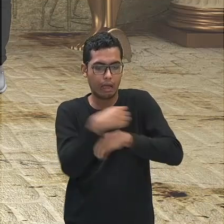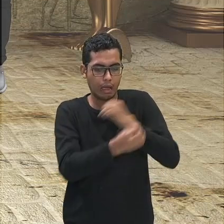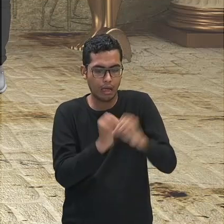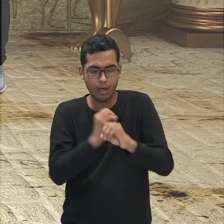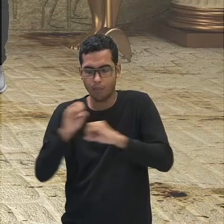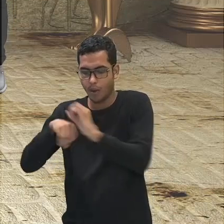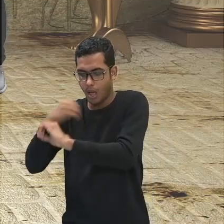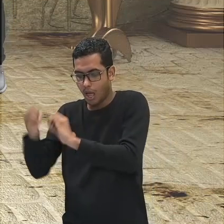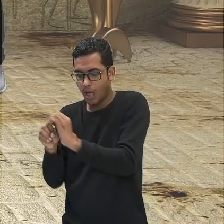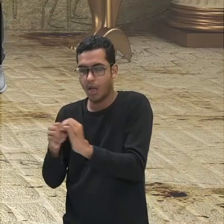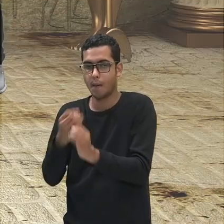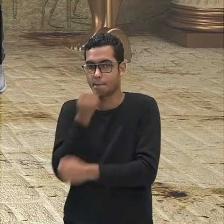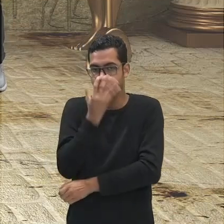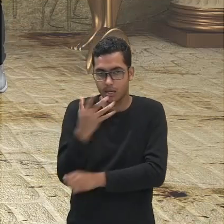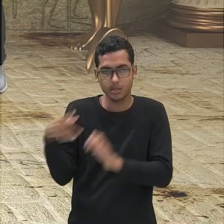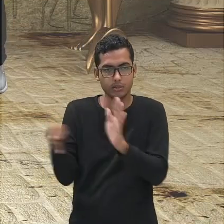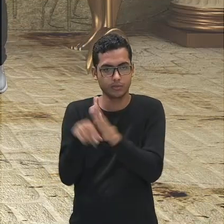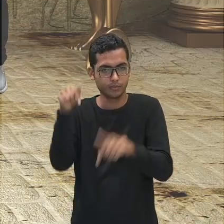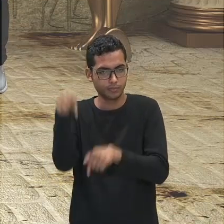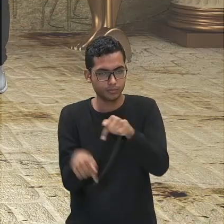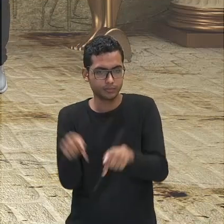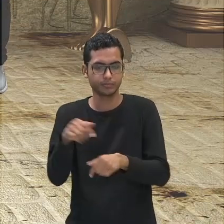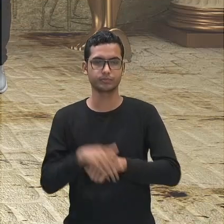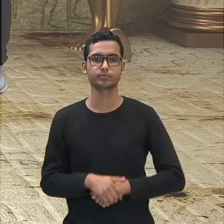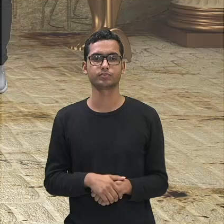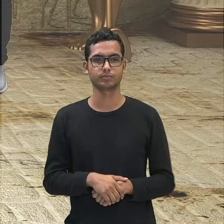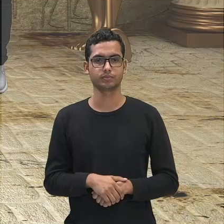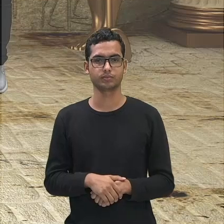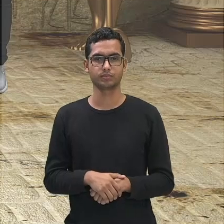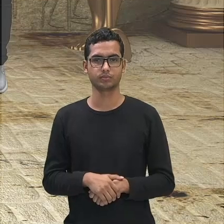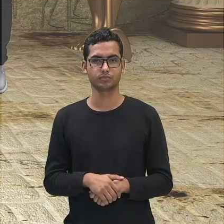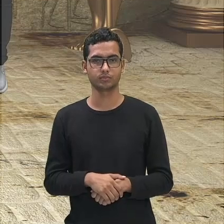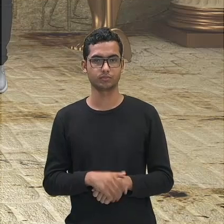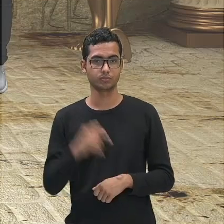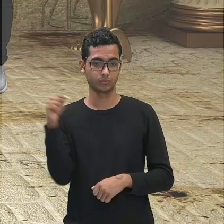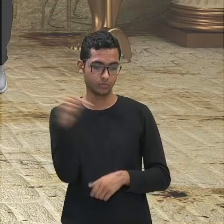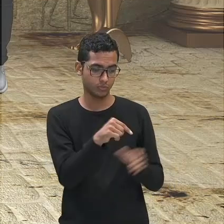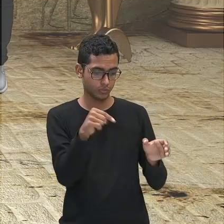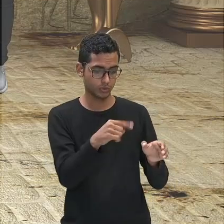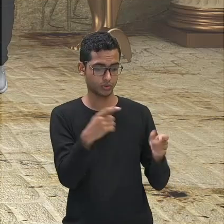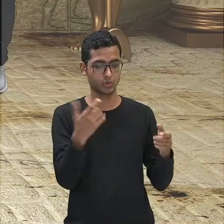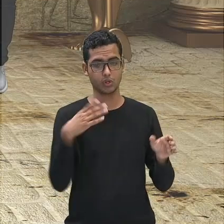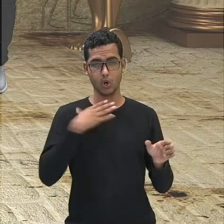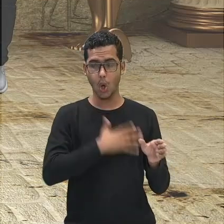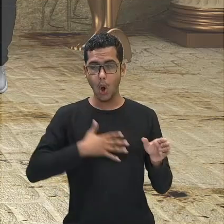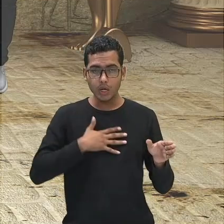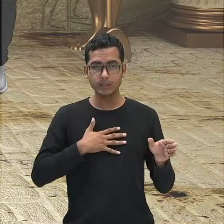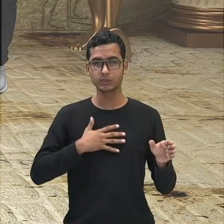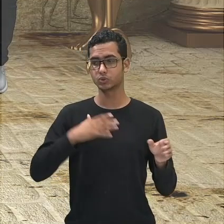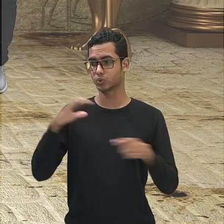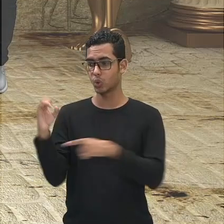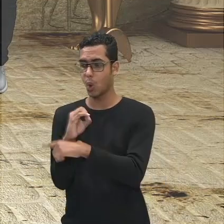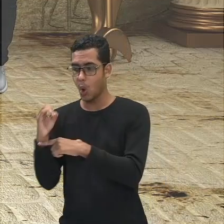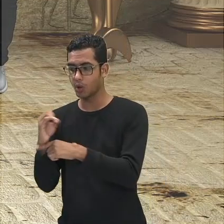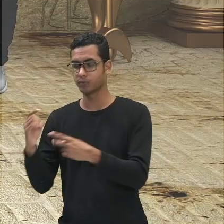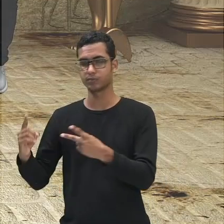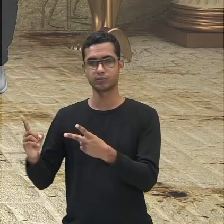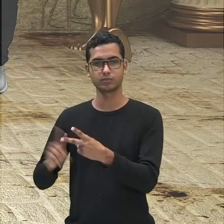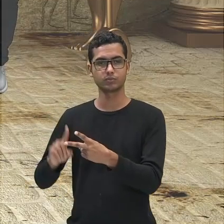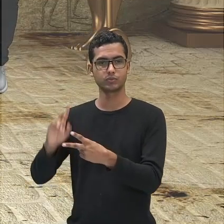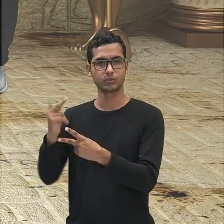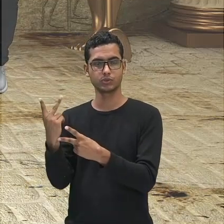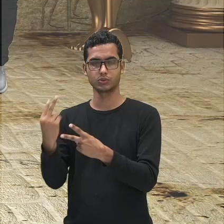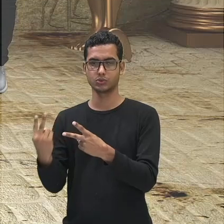de quem? Do oxigênio. Gosta de água. Mas se eu pegar o ouro e colocar